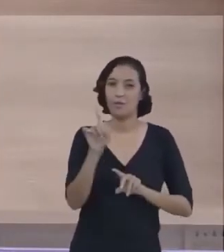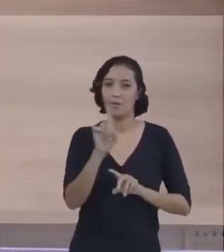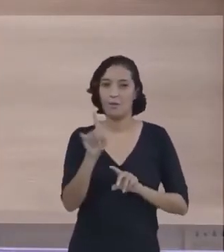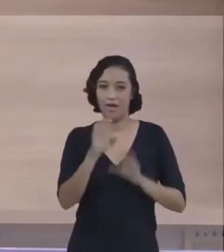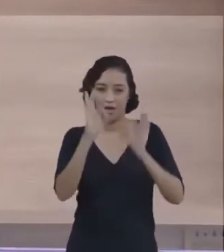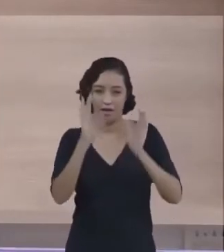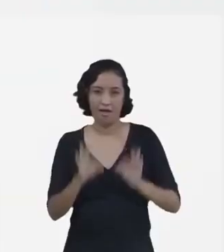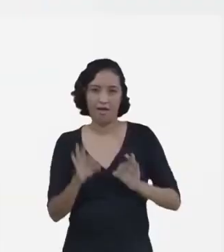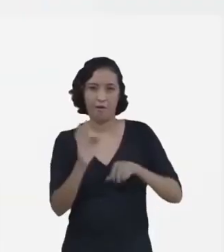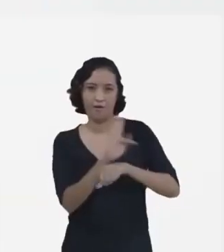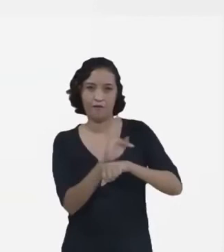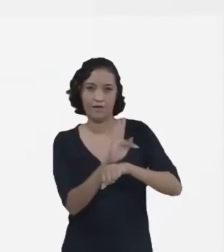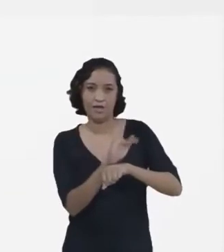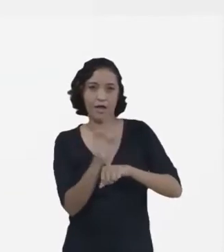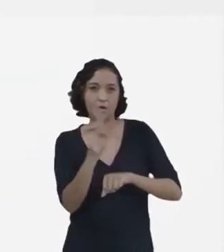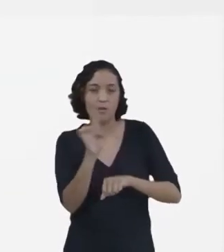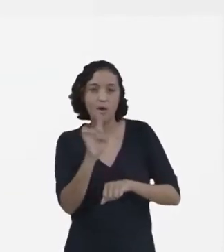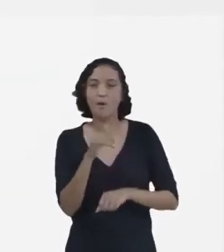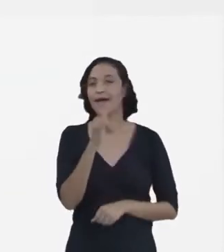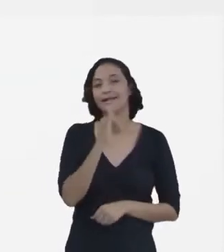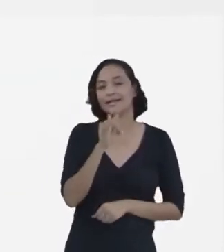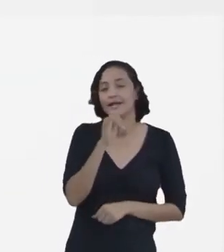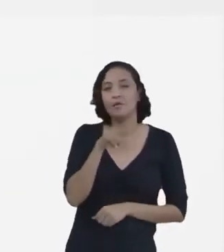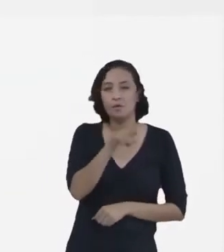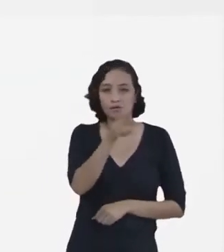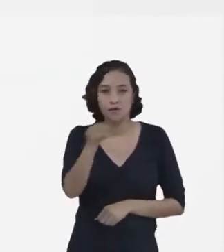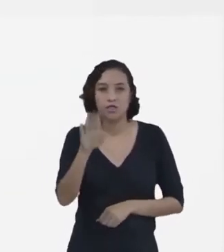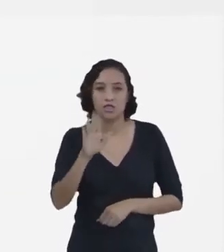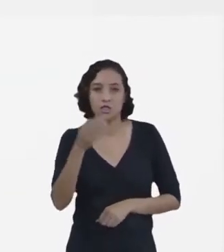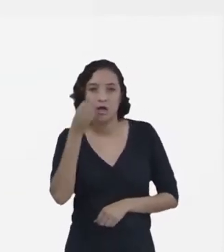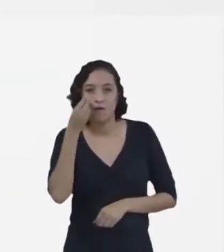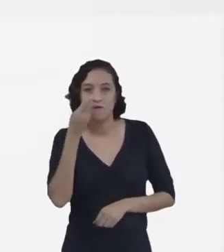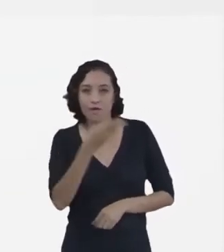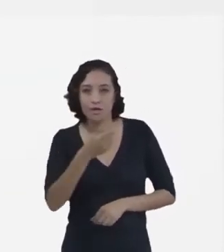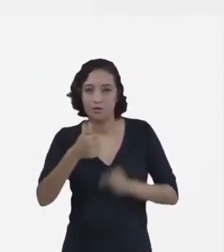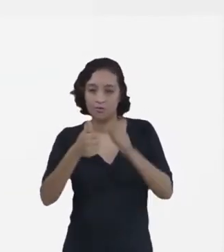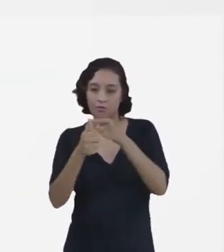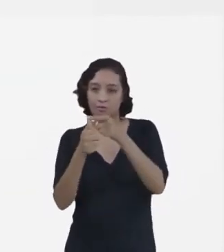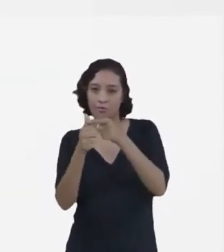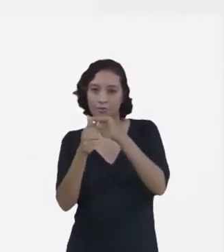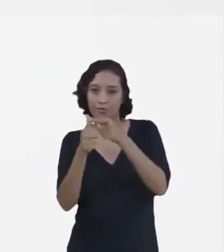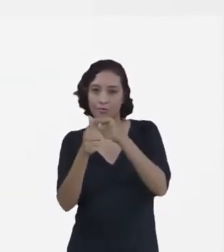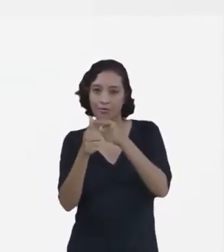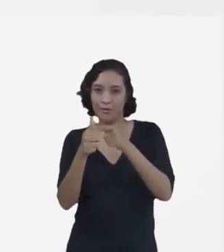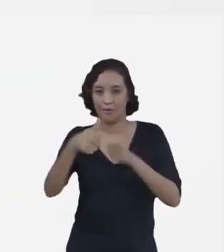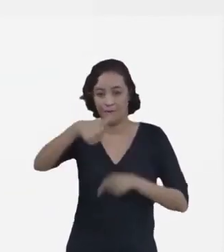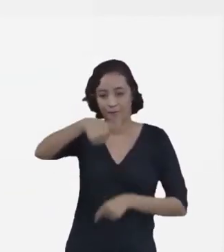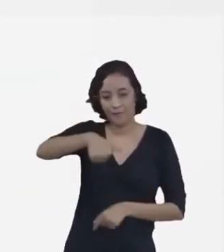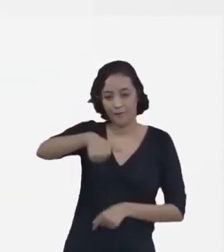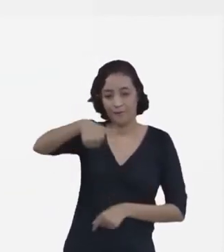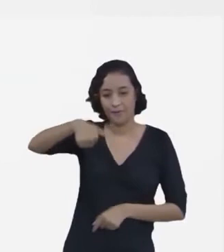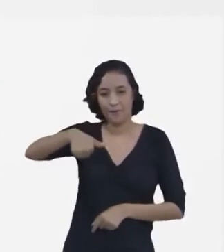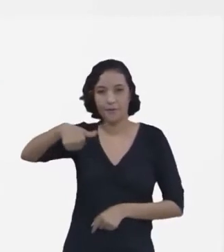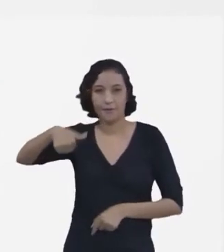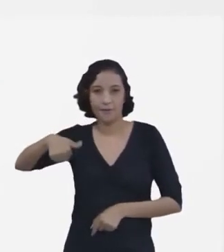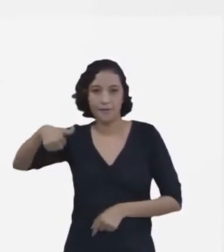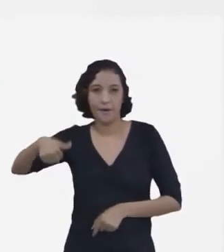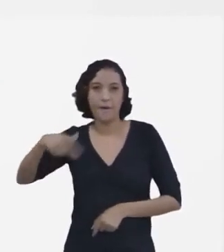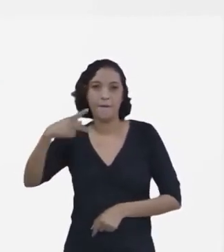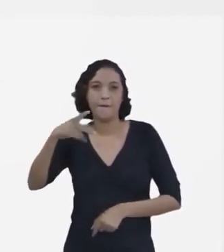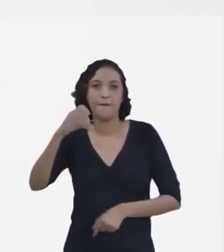usando polegada. Polegada. Já ouviram alguém falar, com certeza já ouviu alguém falar